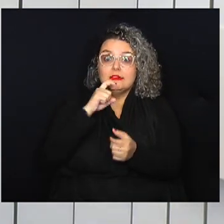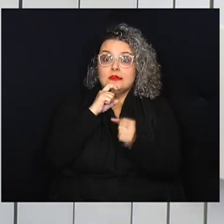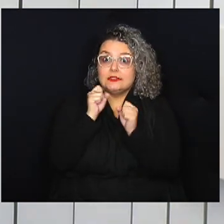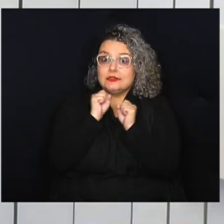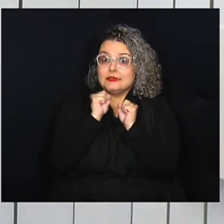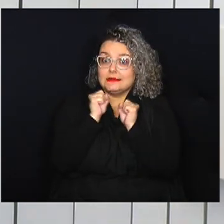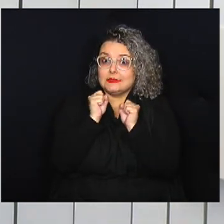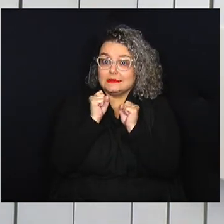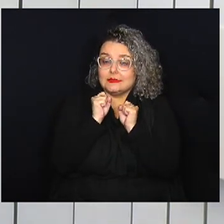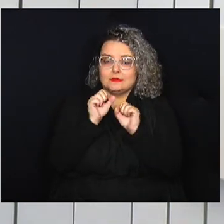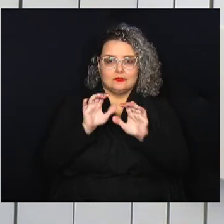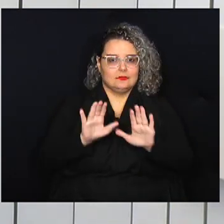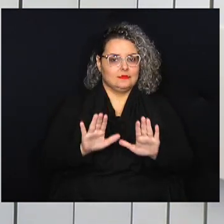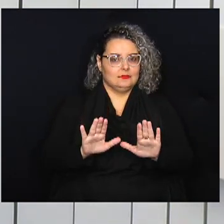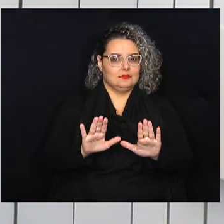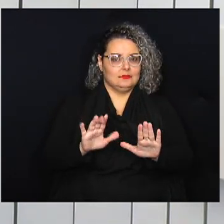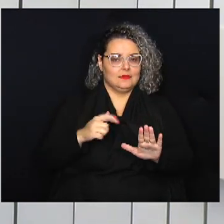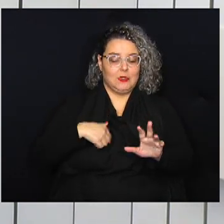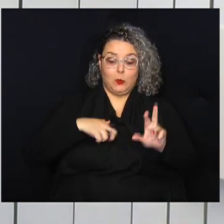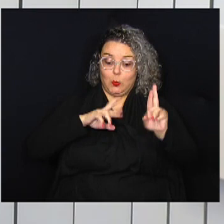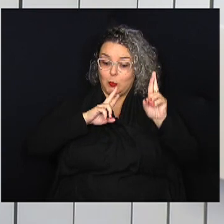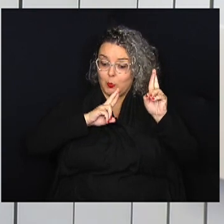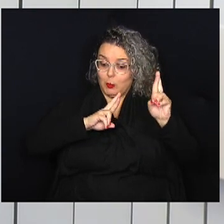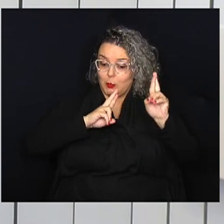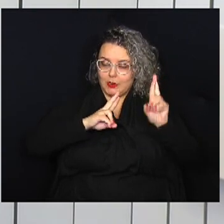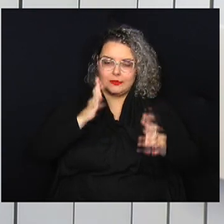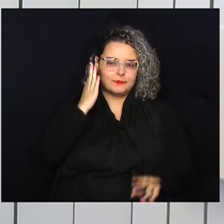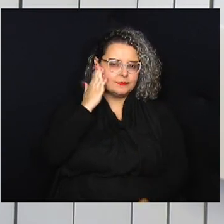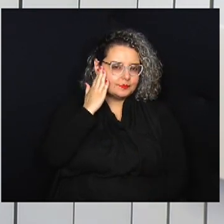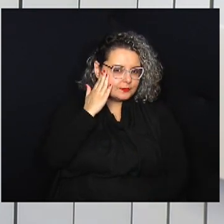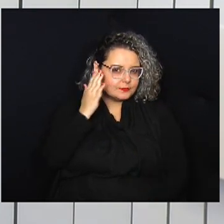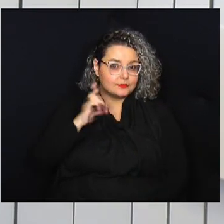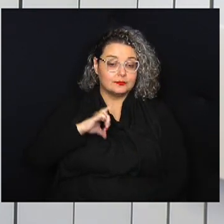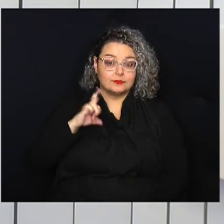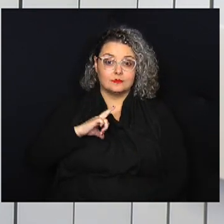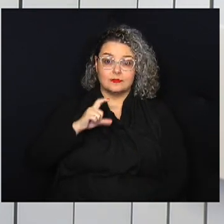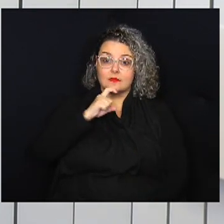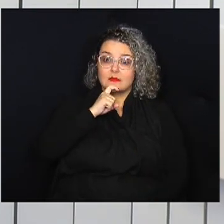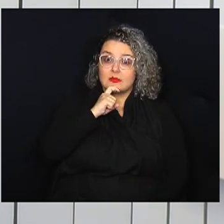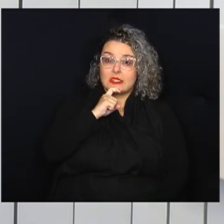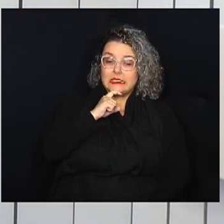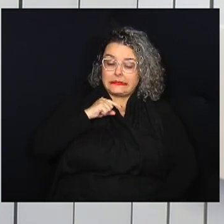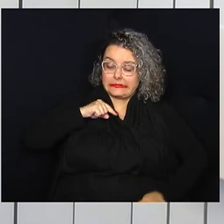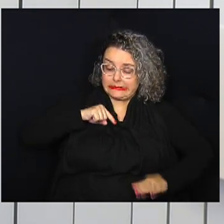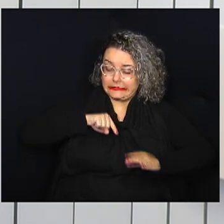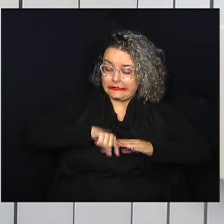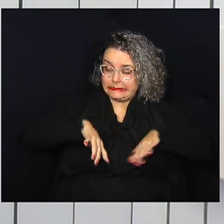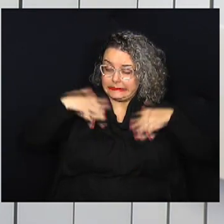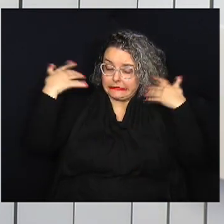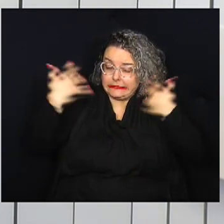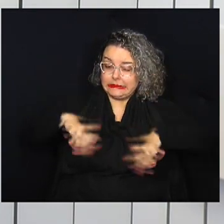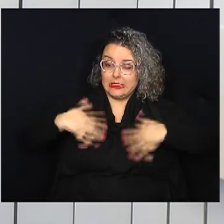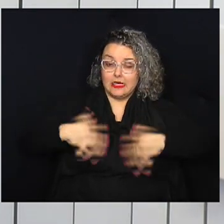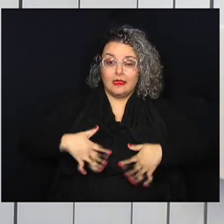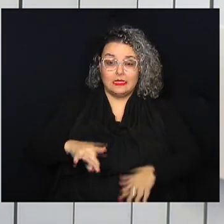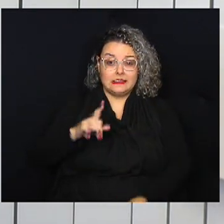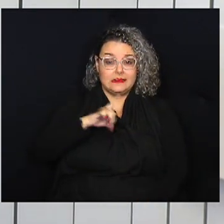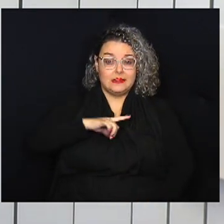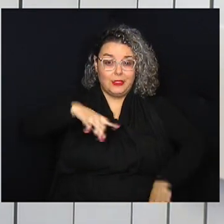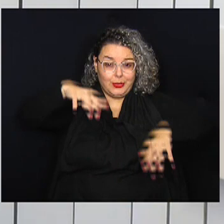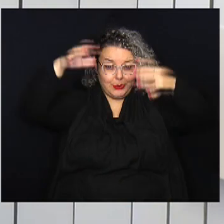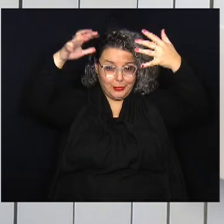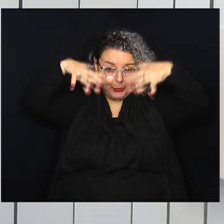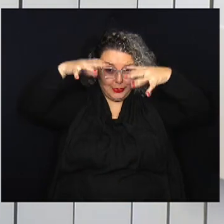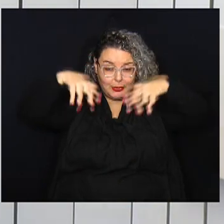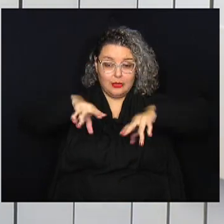inverno. Então, estou na expectativa de saber se tem previsão de frio extremo, se teremos muita chuva. Por